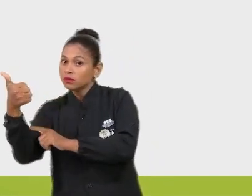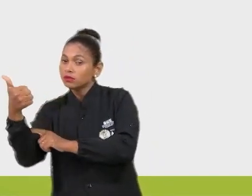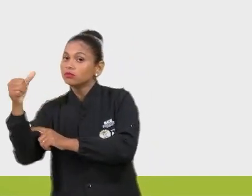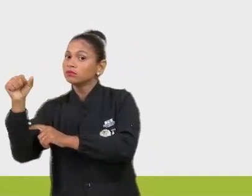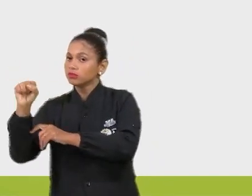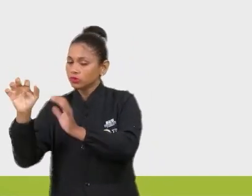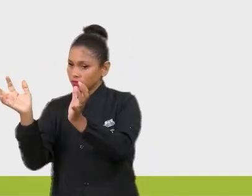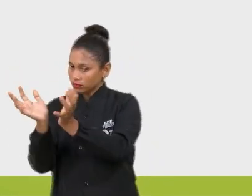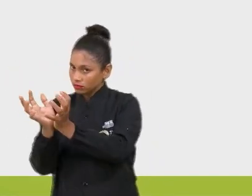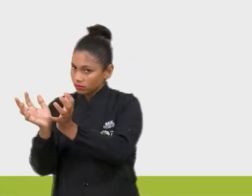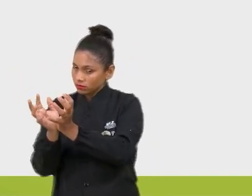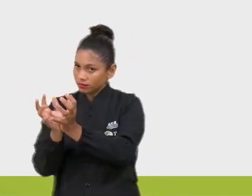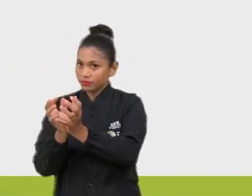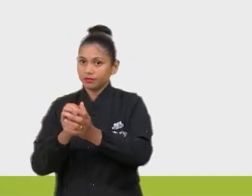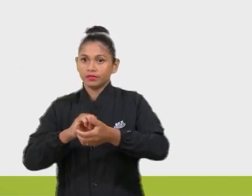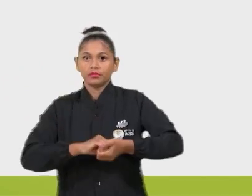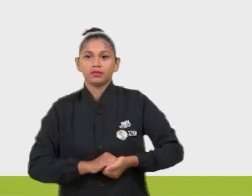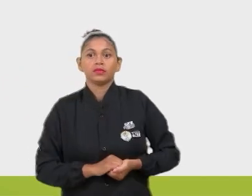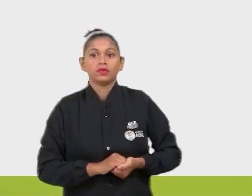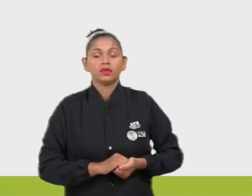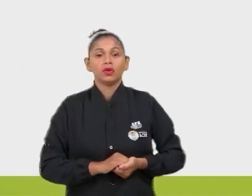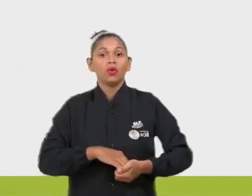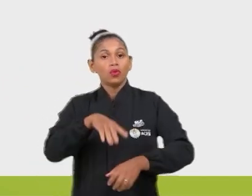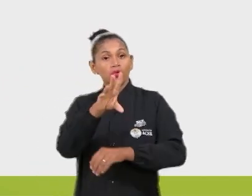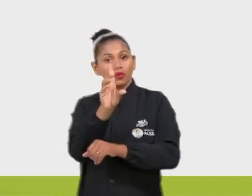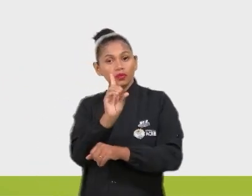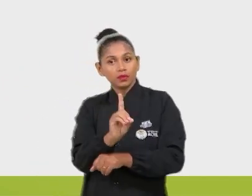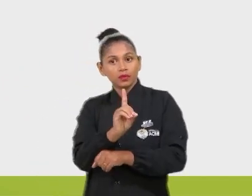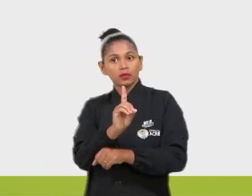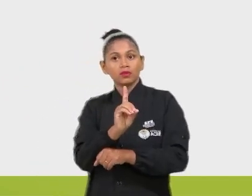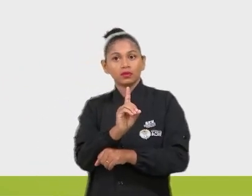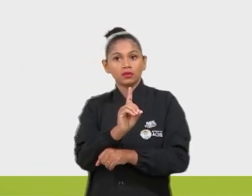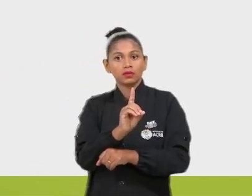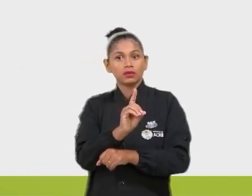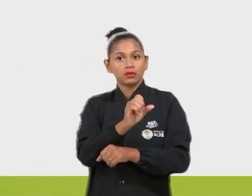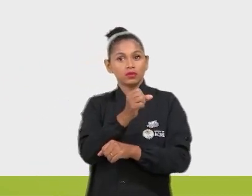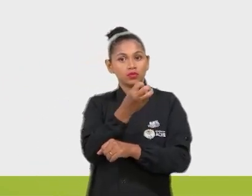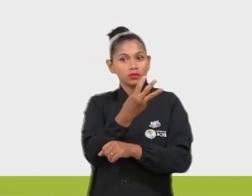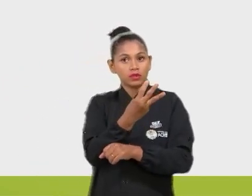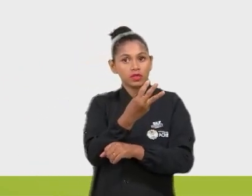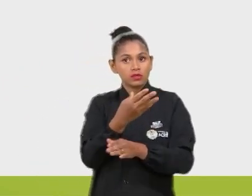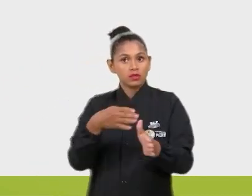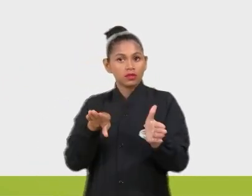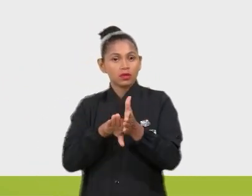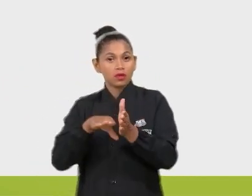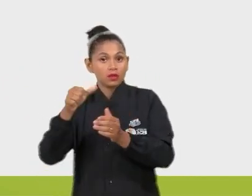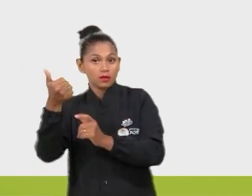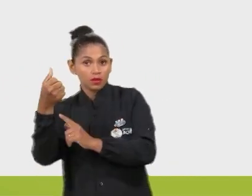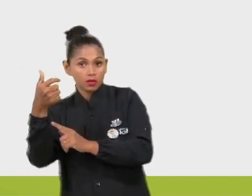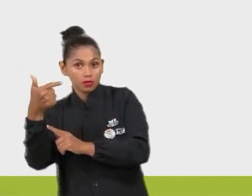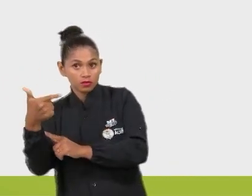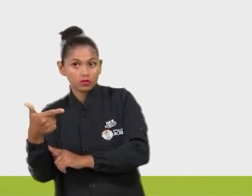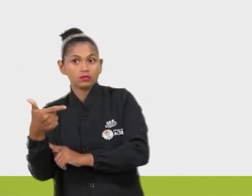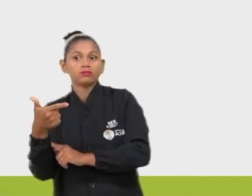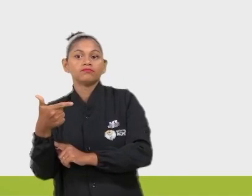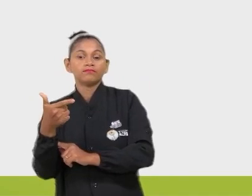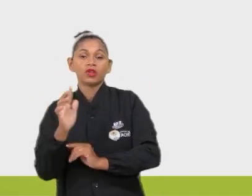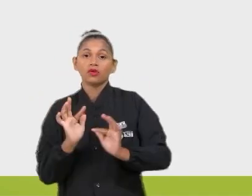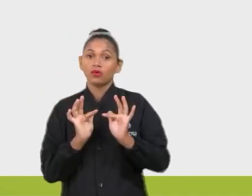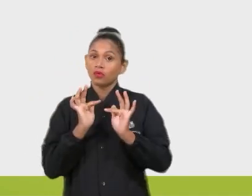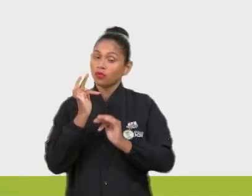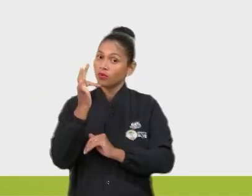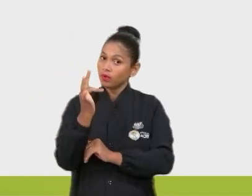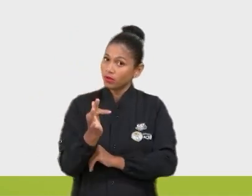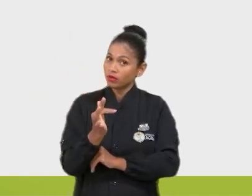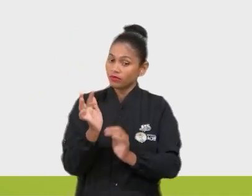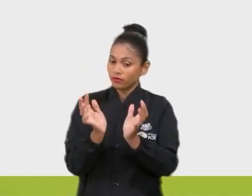D vai do grupo 3 até o 12. E o bloco, por fim, o bloco F,